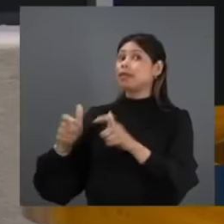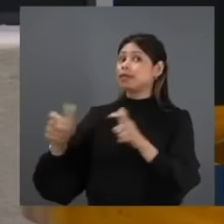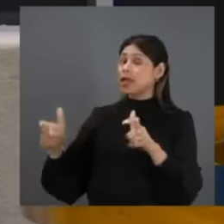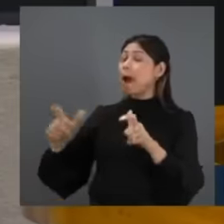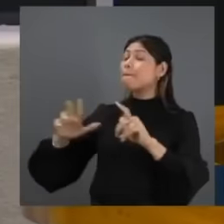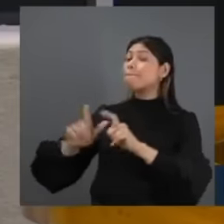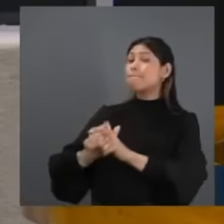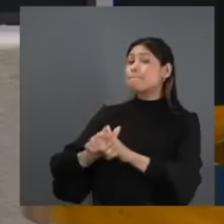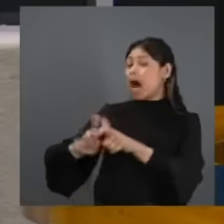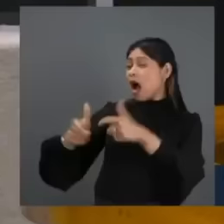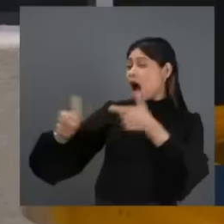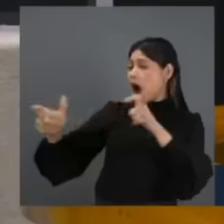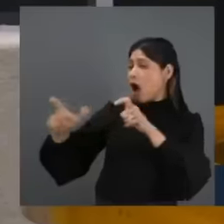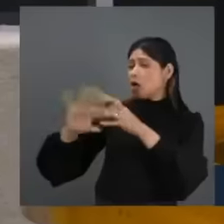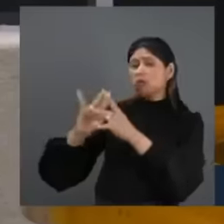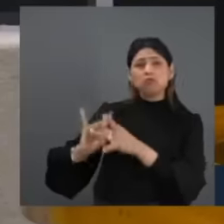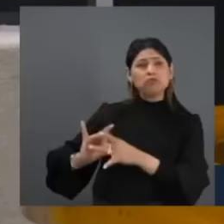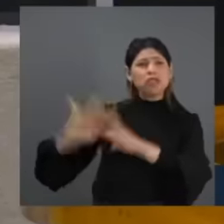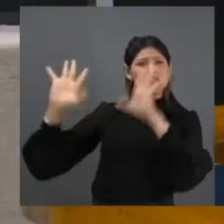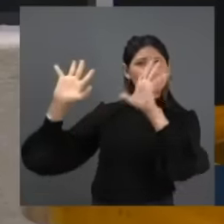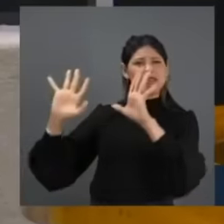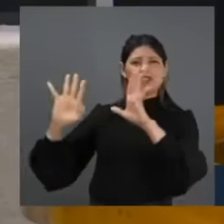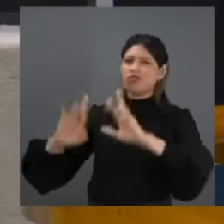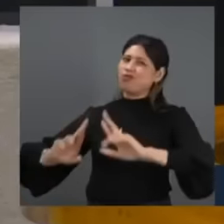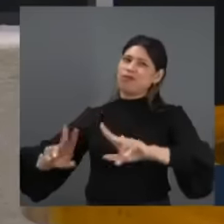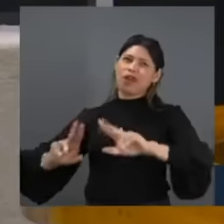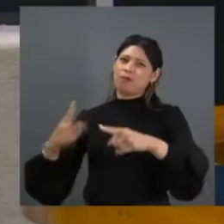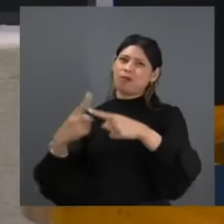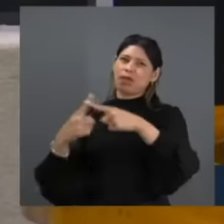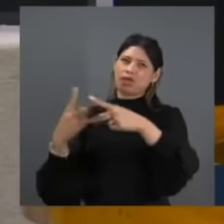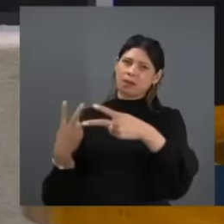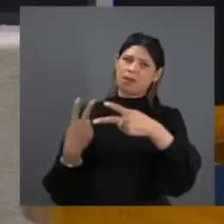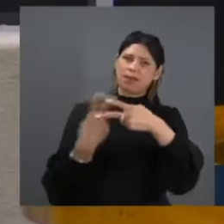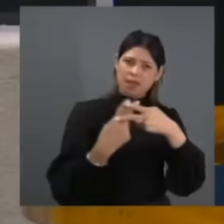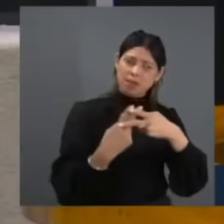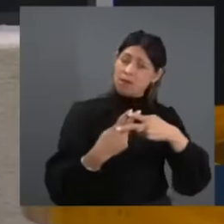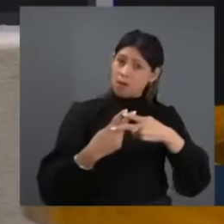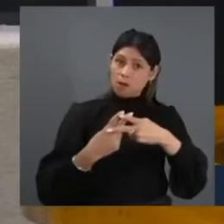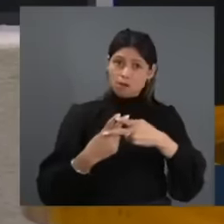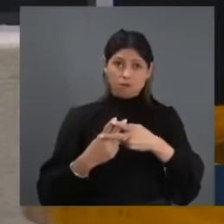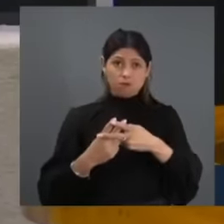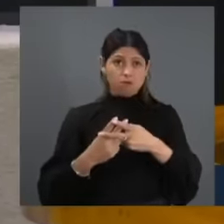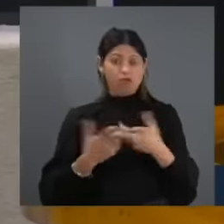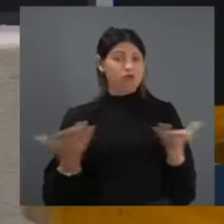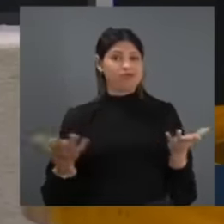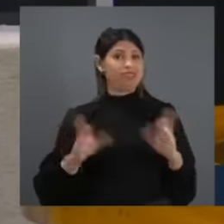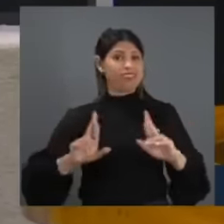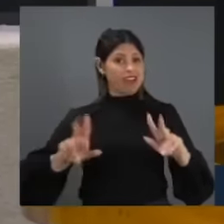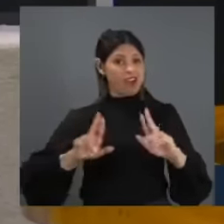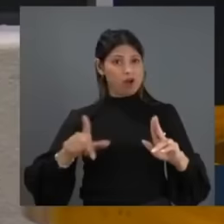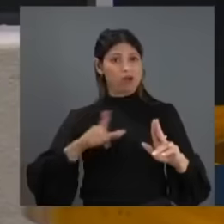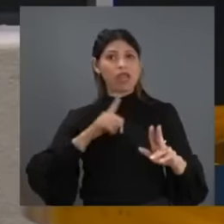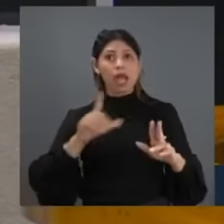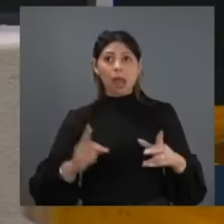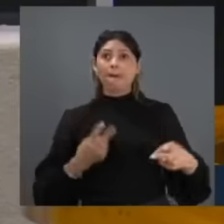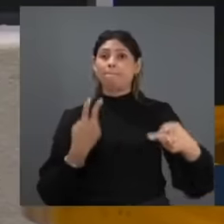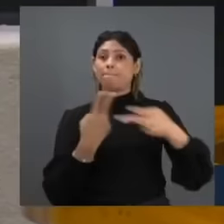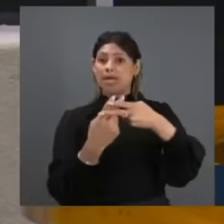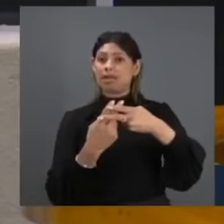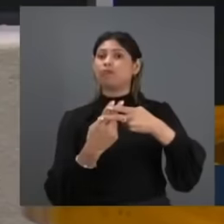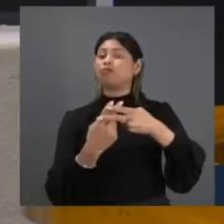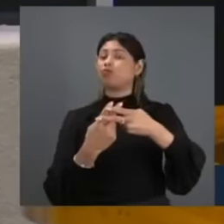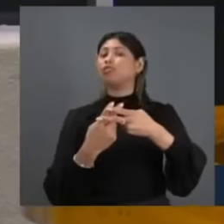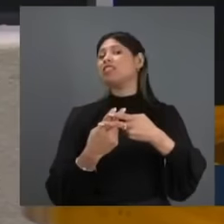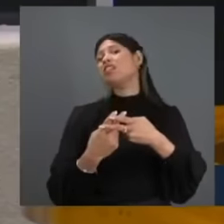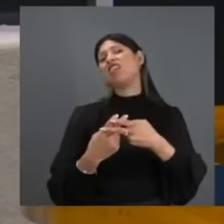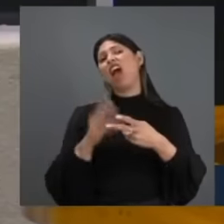soltos. Não é que nós prendemos demais, pelo contrário, nós prendemos mal. Nós prendemos e logo soltamos.